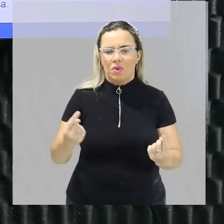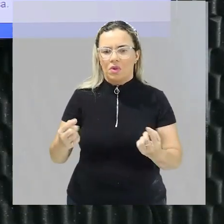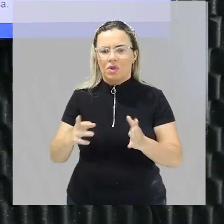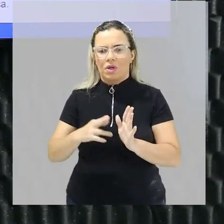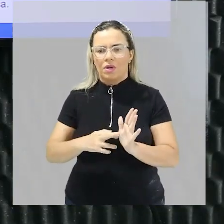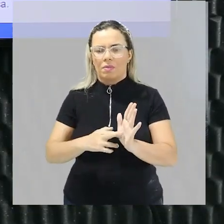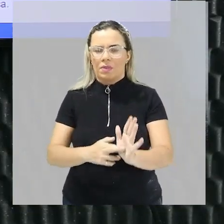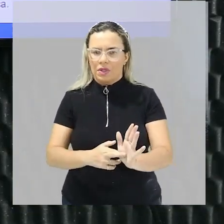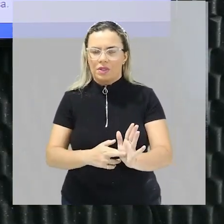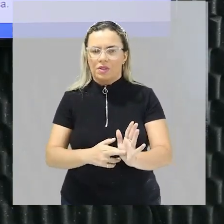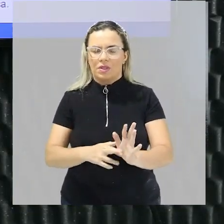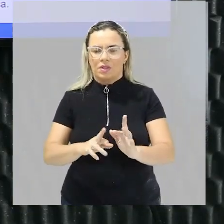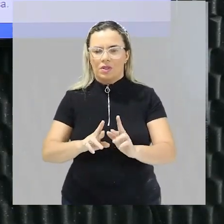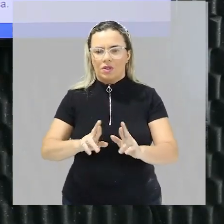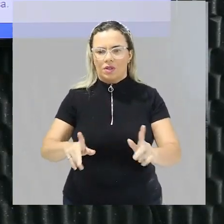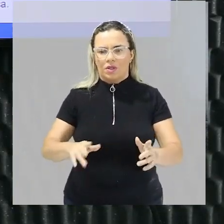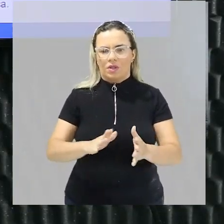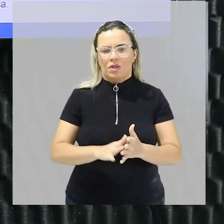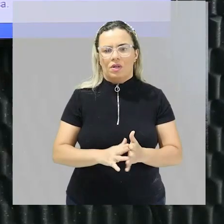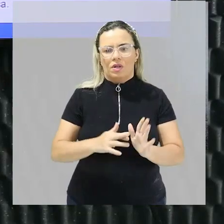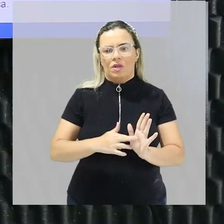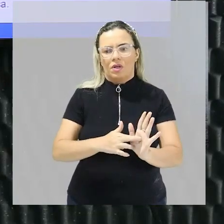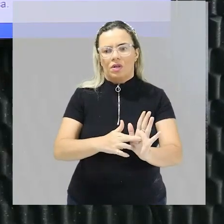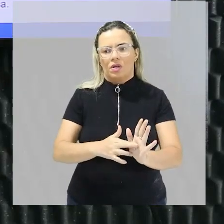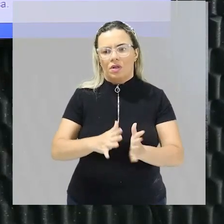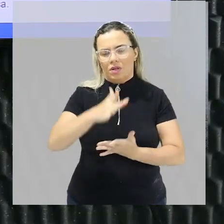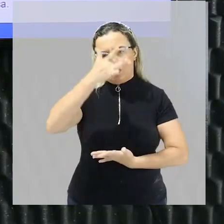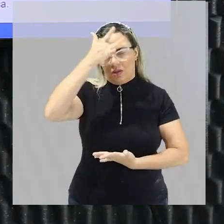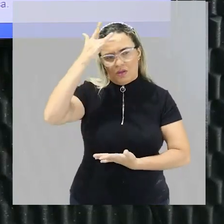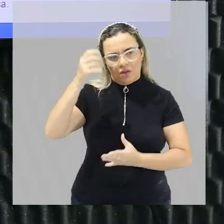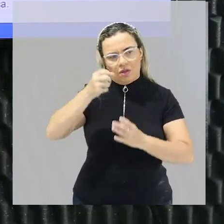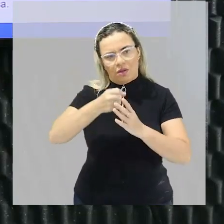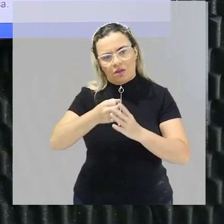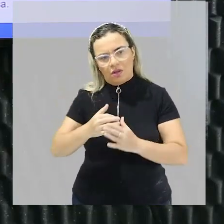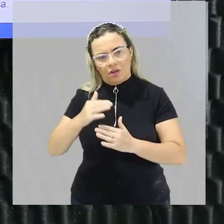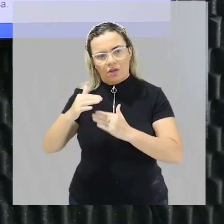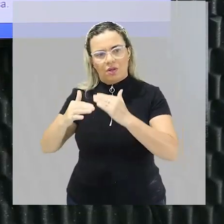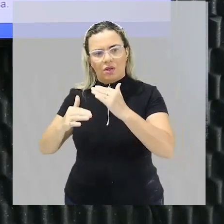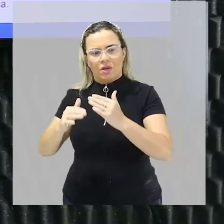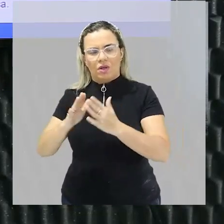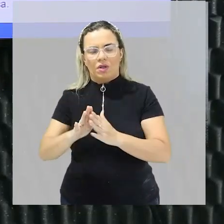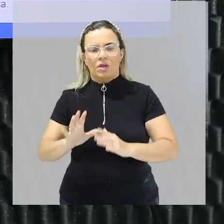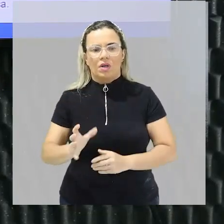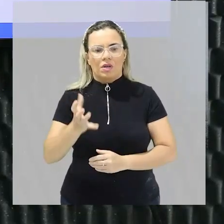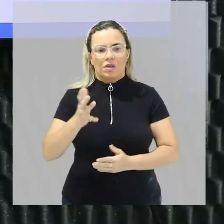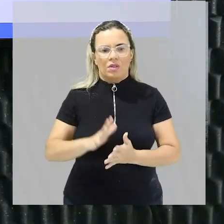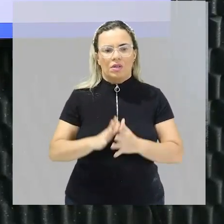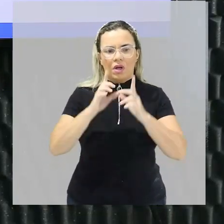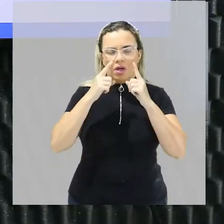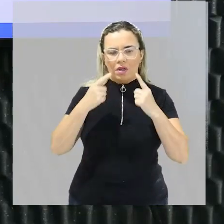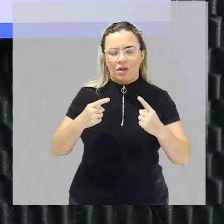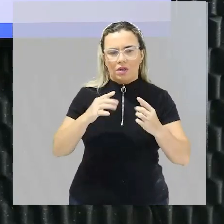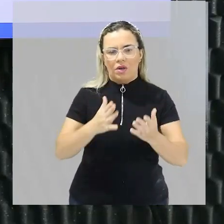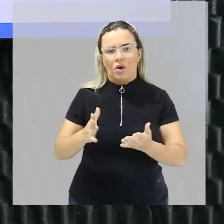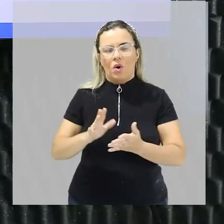forma, claro, representam as pessoas de caráter elevado, como ocorre na tragédia, ou inferiores, como ocorre na comédia. Aí aqui